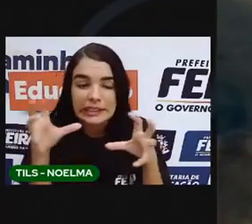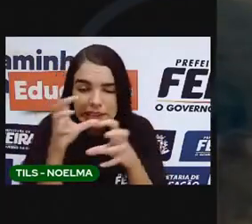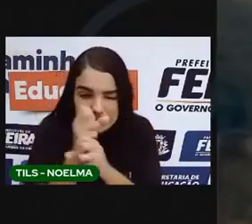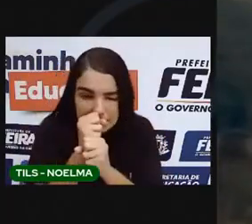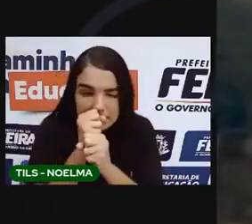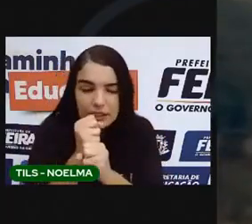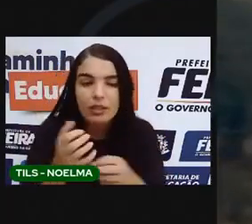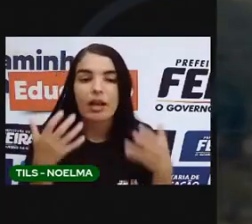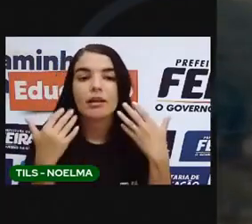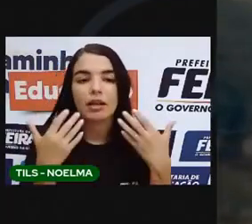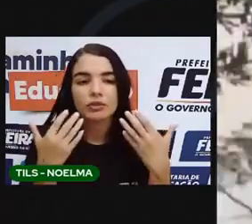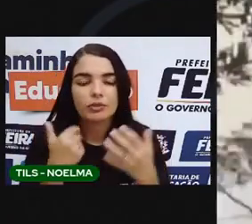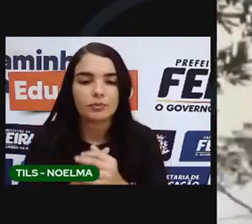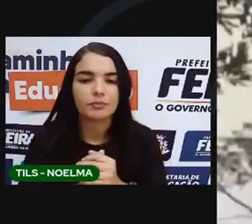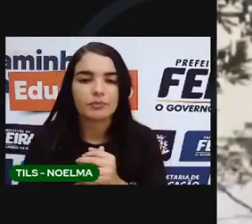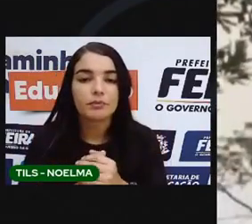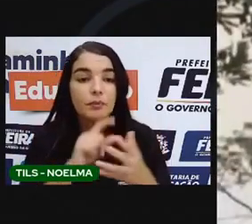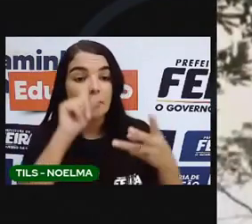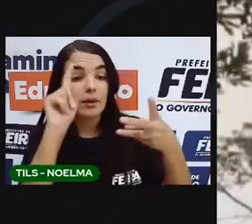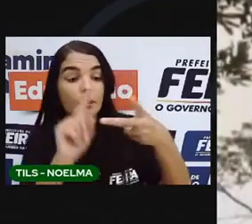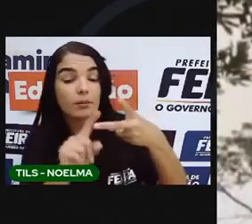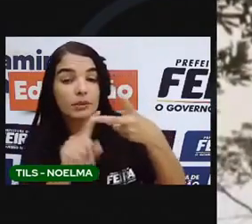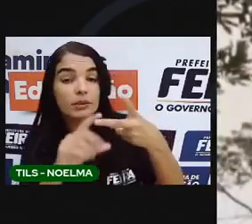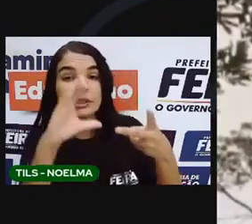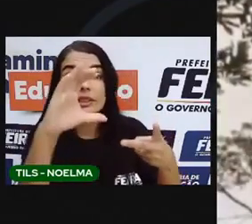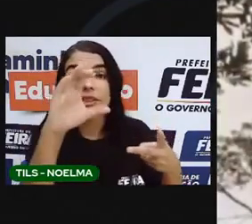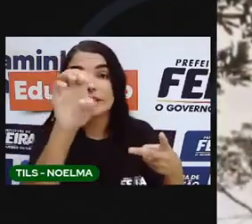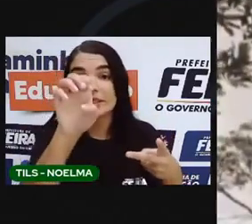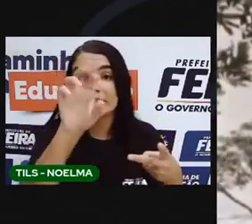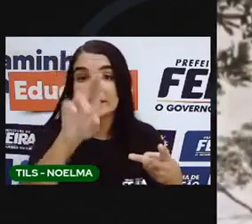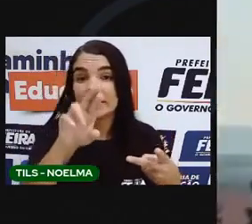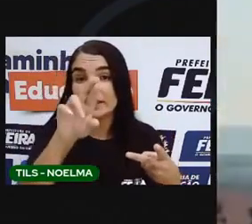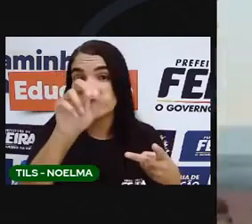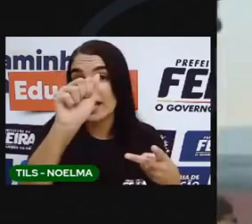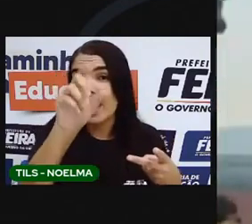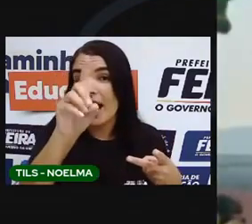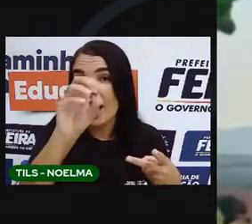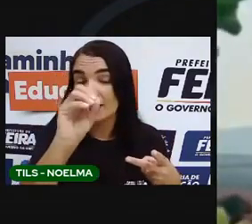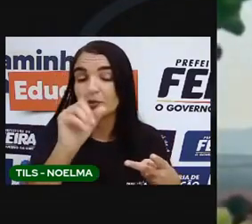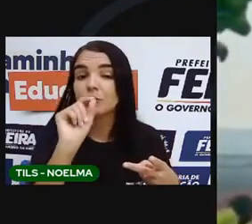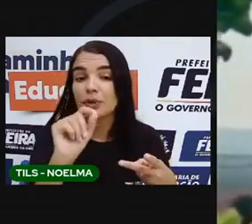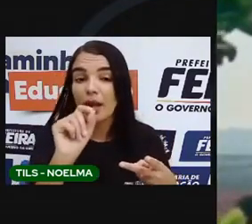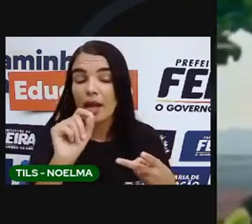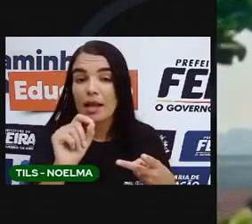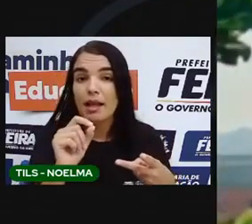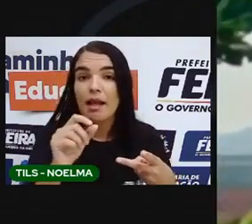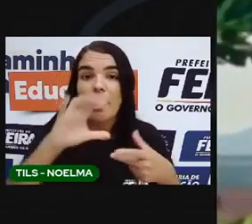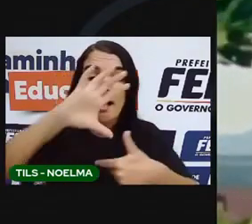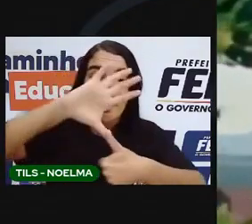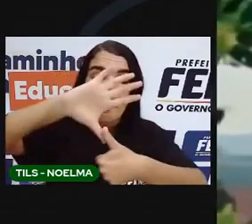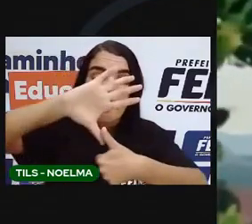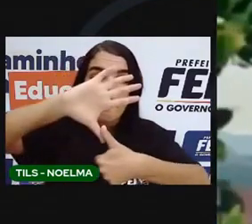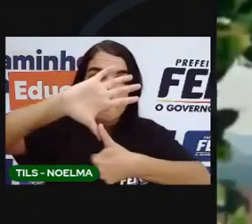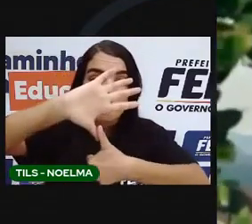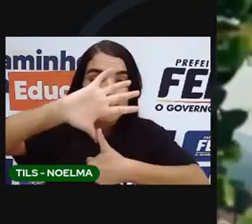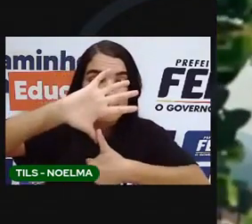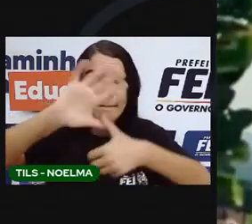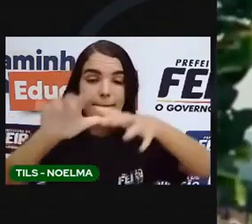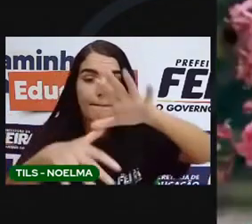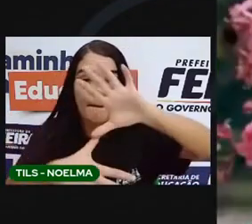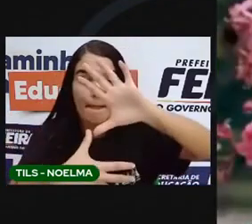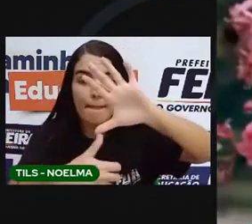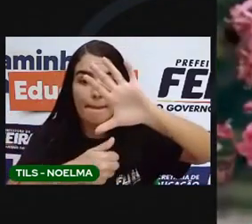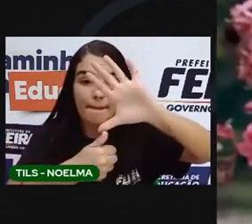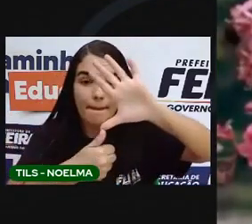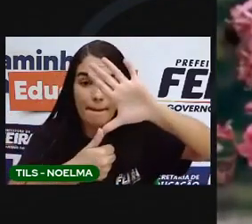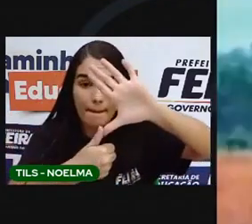O próximo bioma é o Cerrado. Ele é o segundo maior bioma da América do Sul e destaca-se por seu grande endemismo,